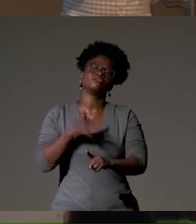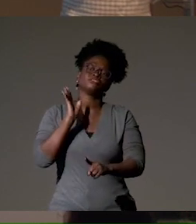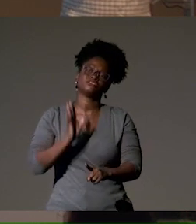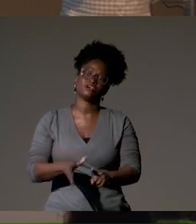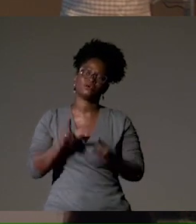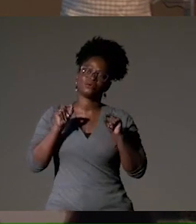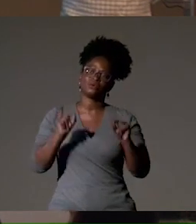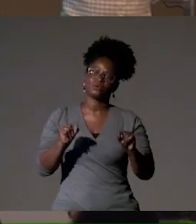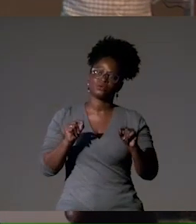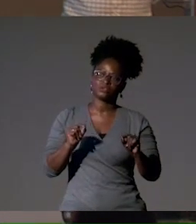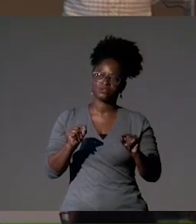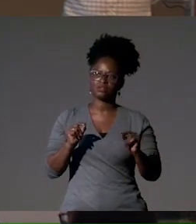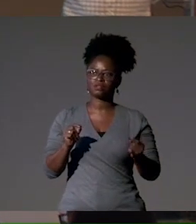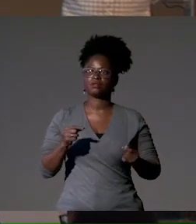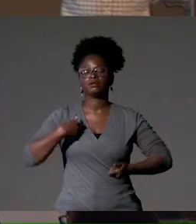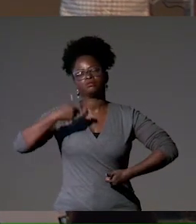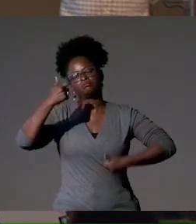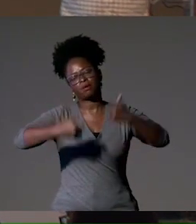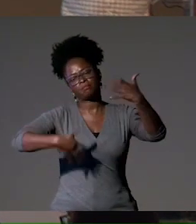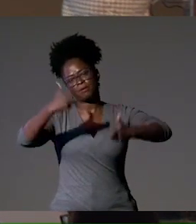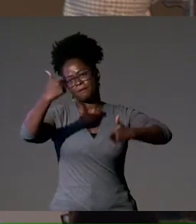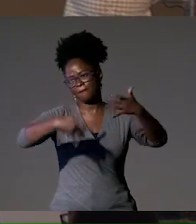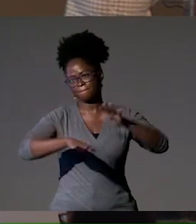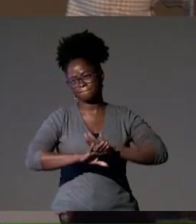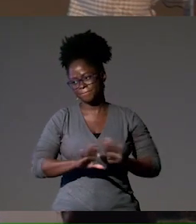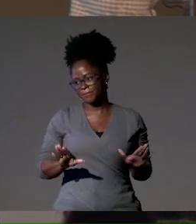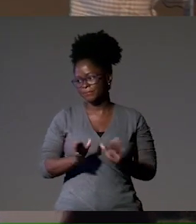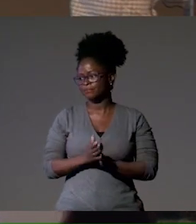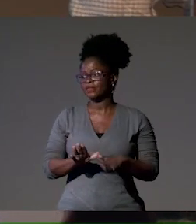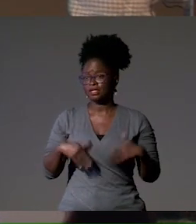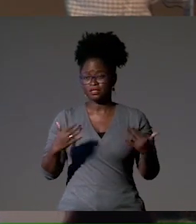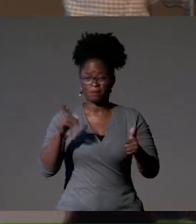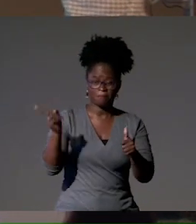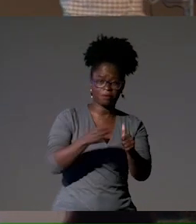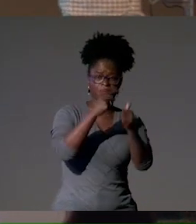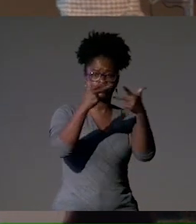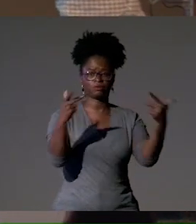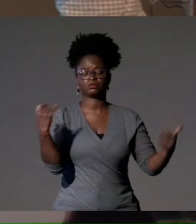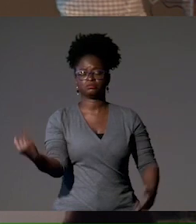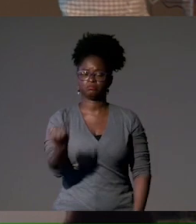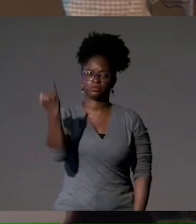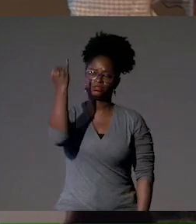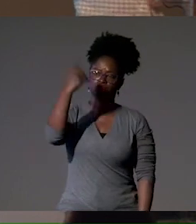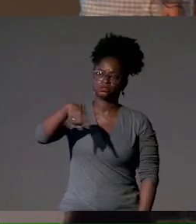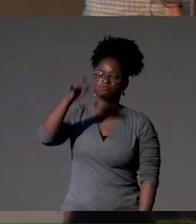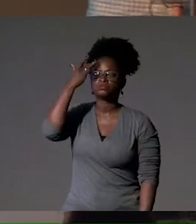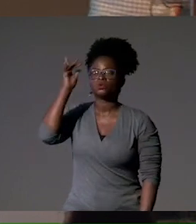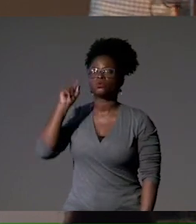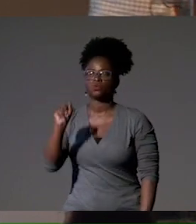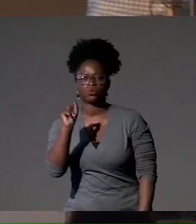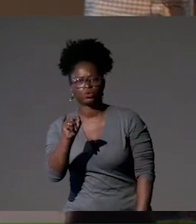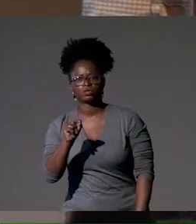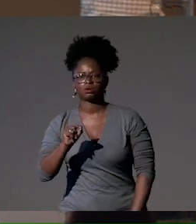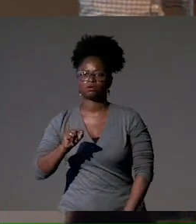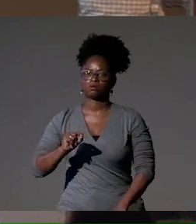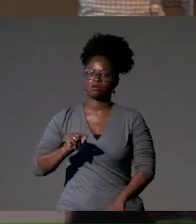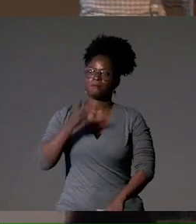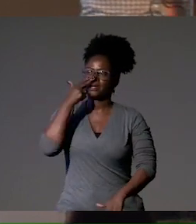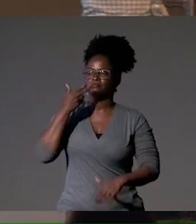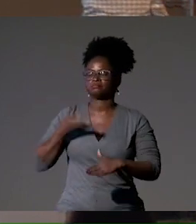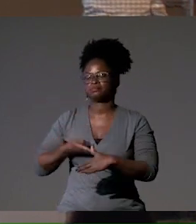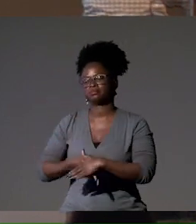vira toda uma explanação. Então, a primeira coisa que eu acho que é importante a gente considerar é isso. Nossos hábitos estão